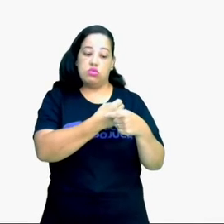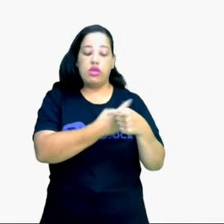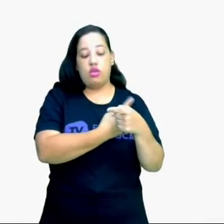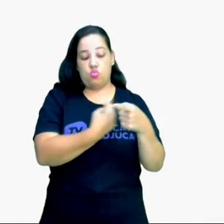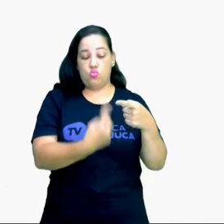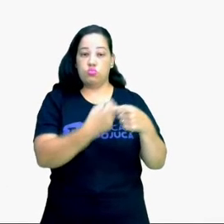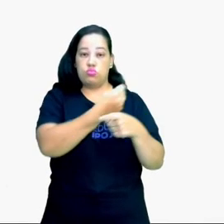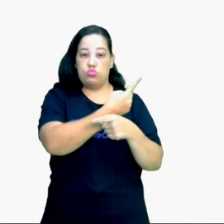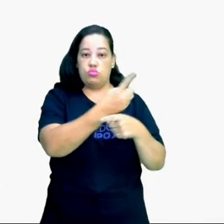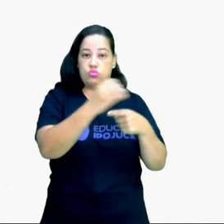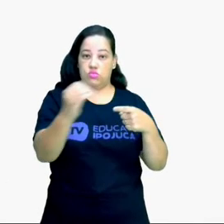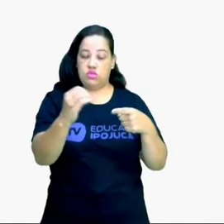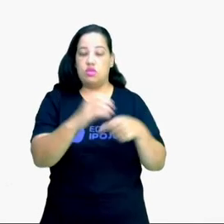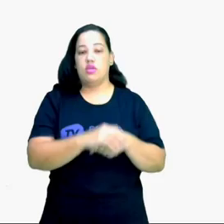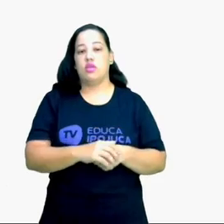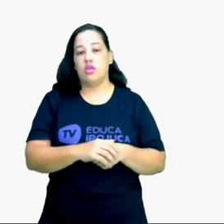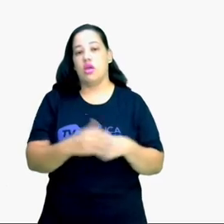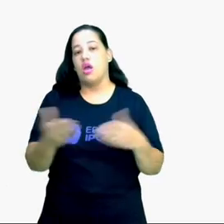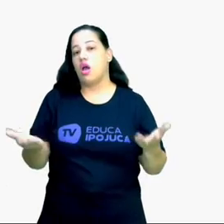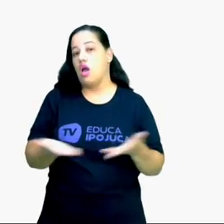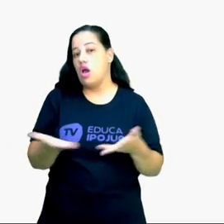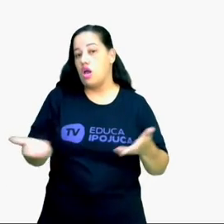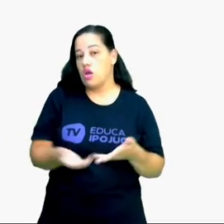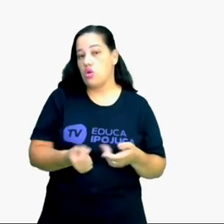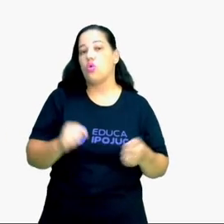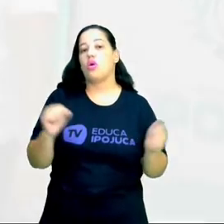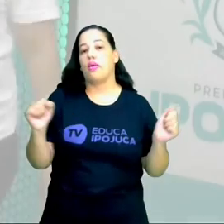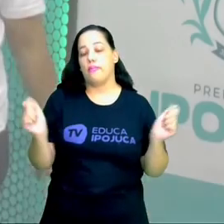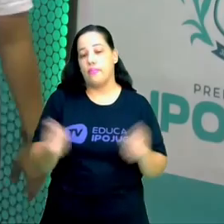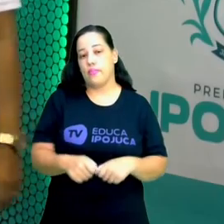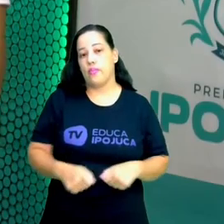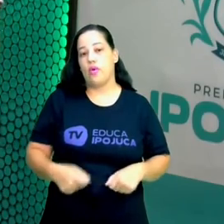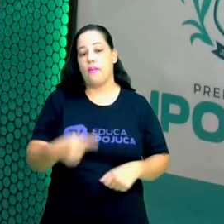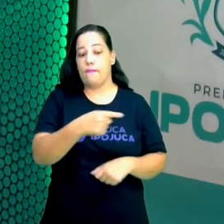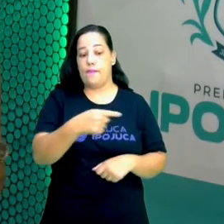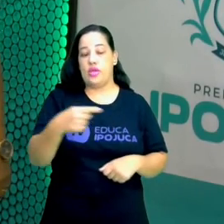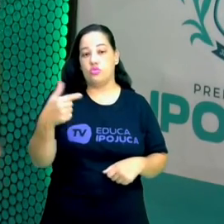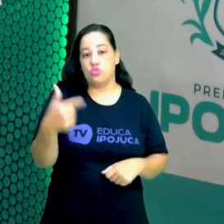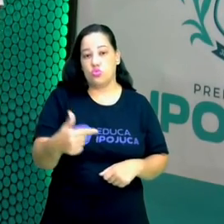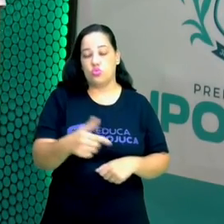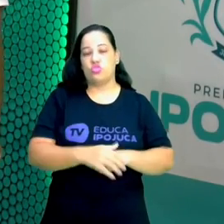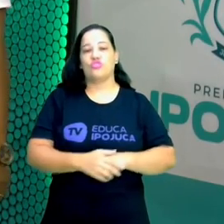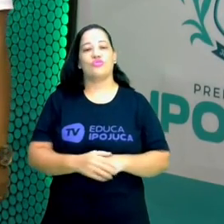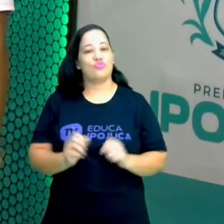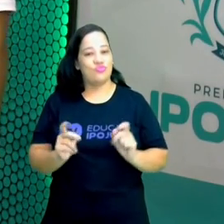pode dizer que é raiz quinta de 10 elevado a menos 2. Tudo bem?